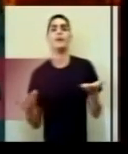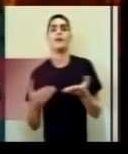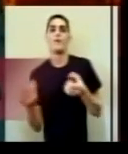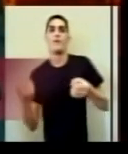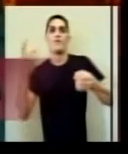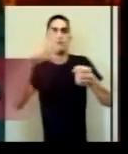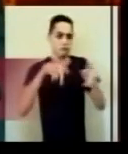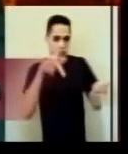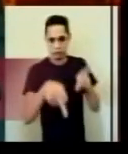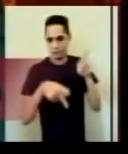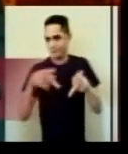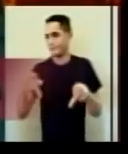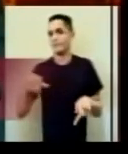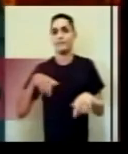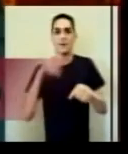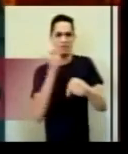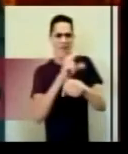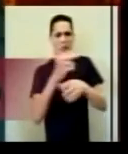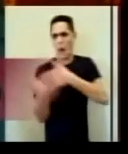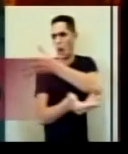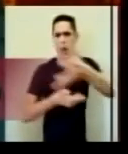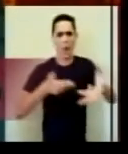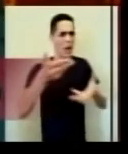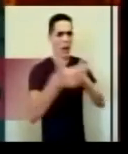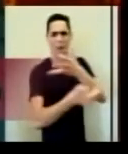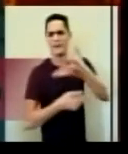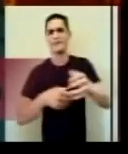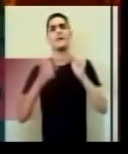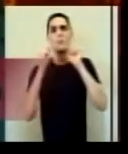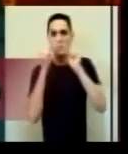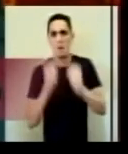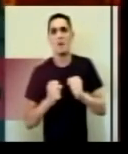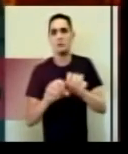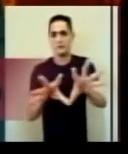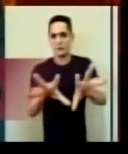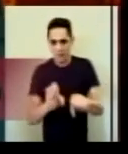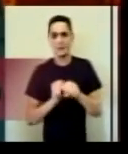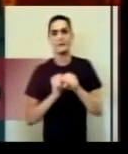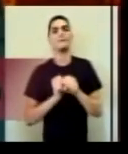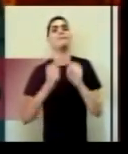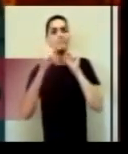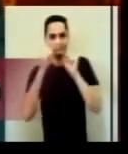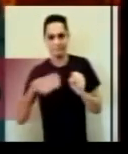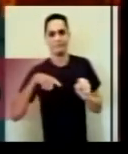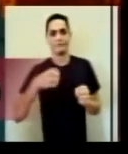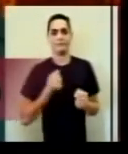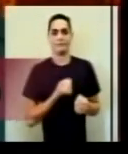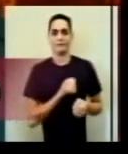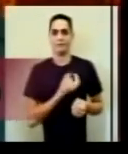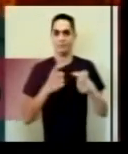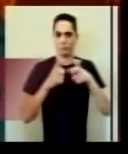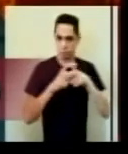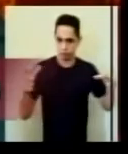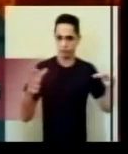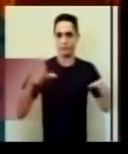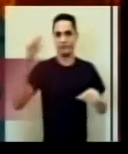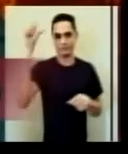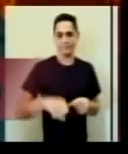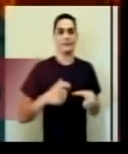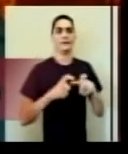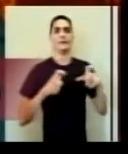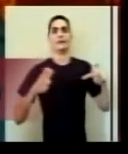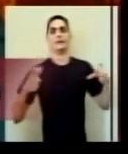não imunes, volta para uma população que tem circulação viral. Ele pode contrair. E